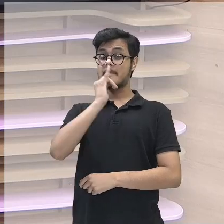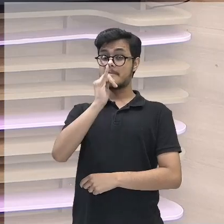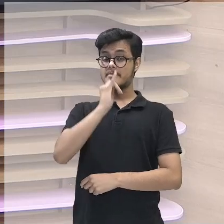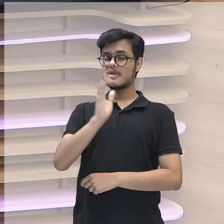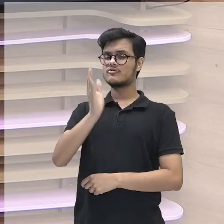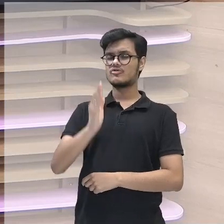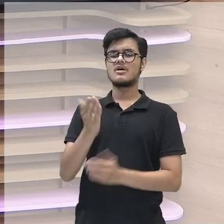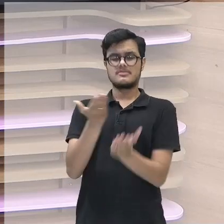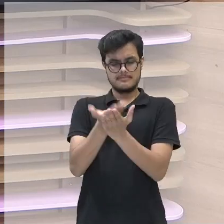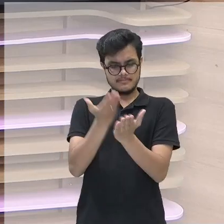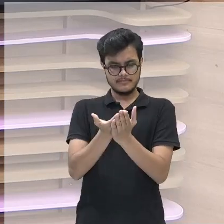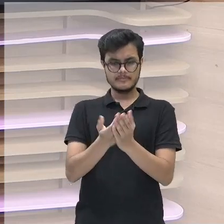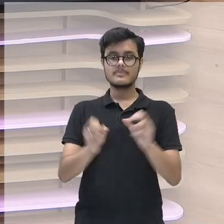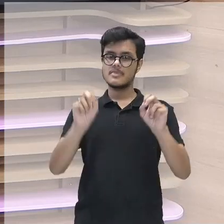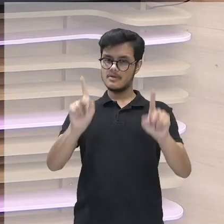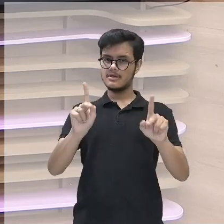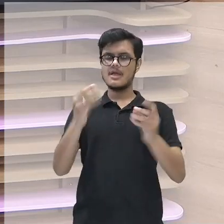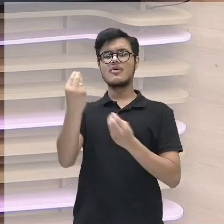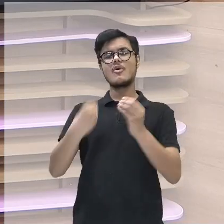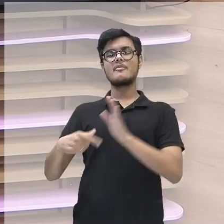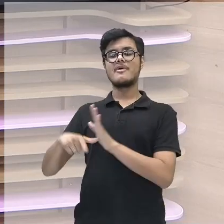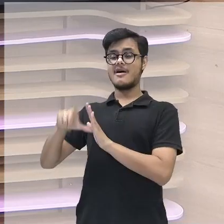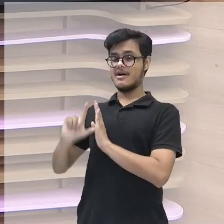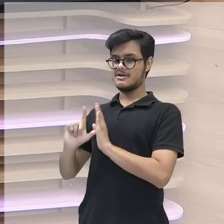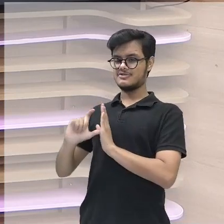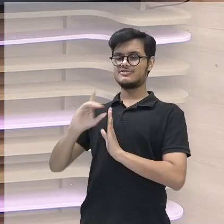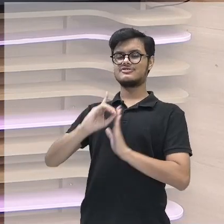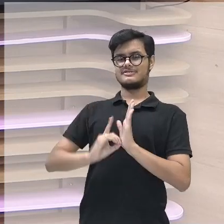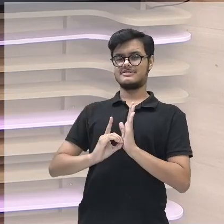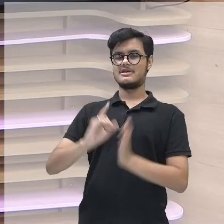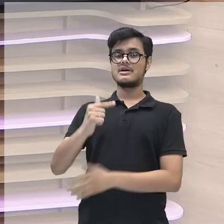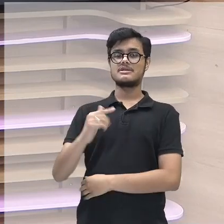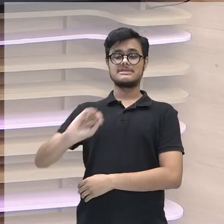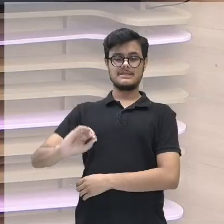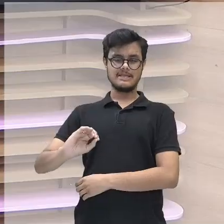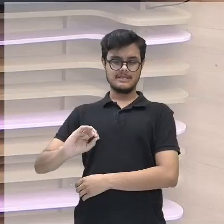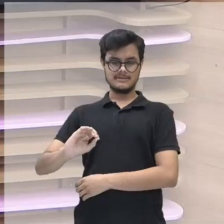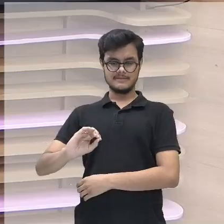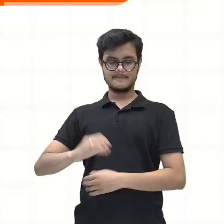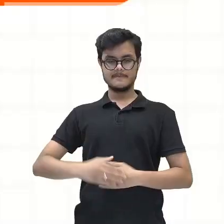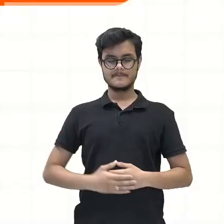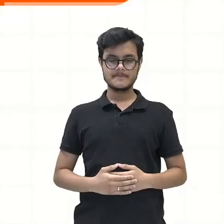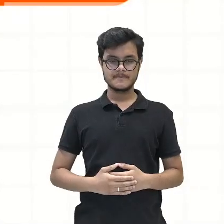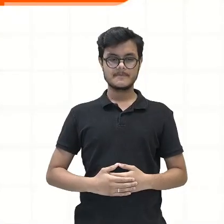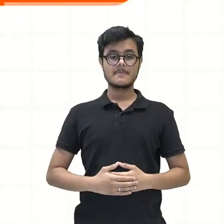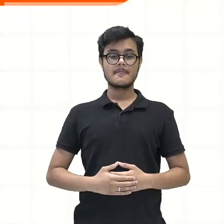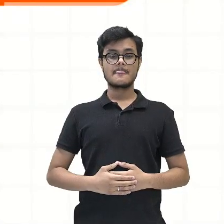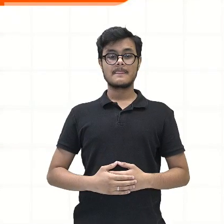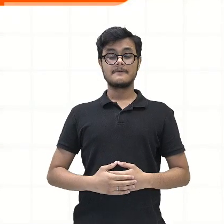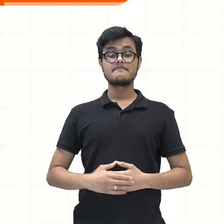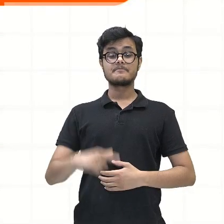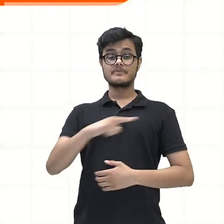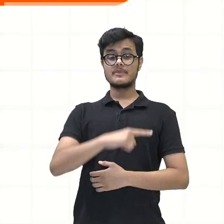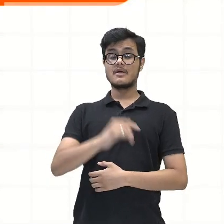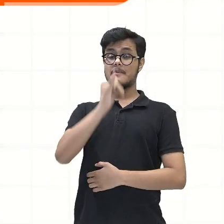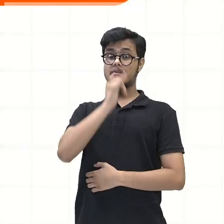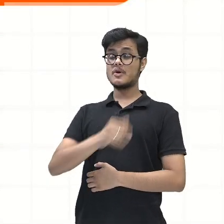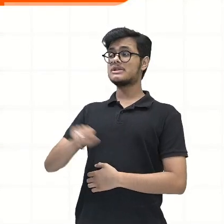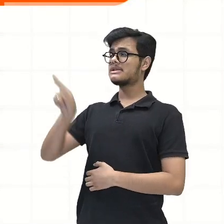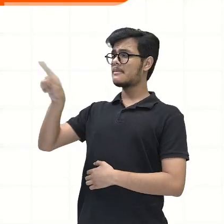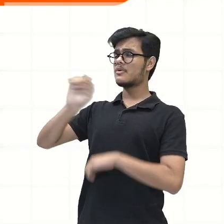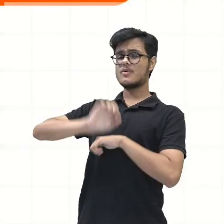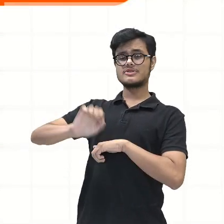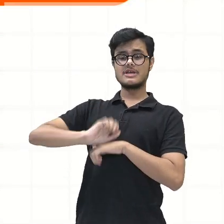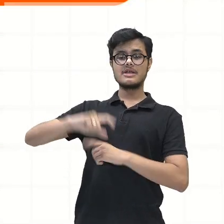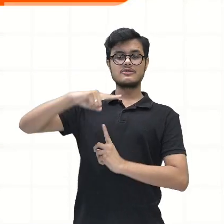com relação à configuração da década de 70, tá bom? Então aí nós temos, olha, que o estado do Tocantins,